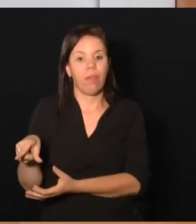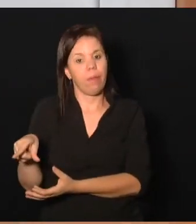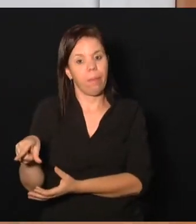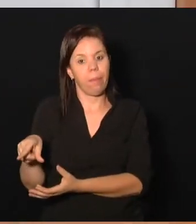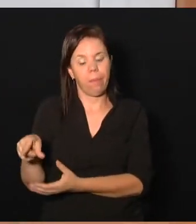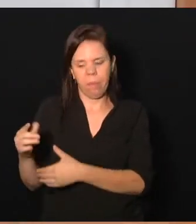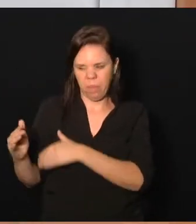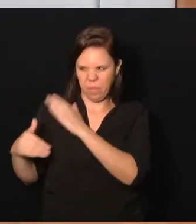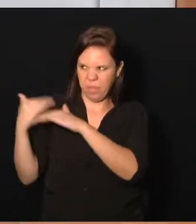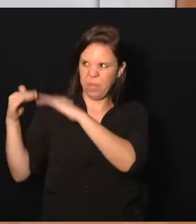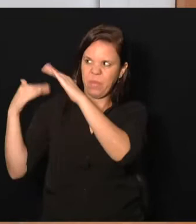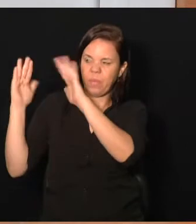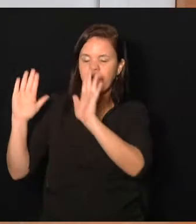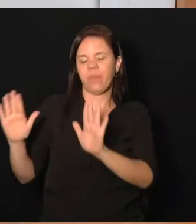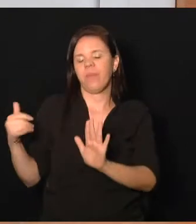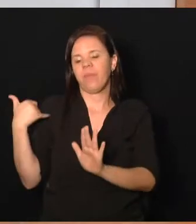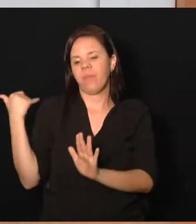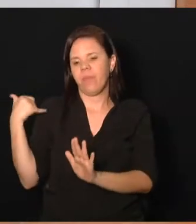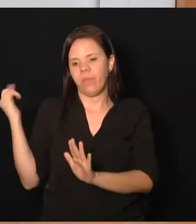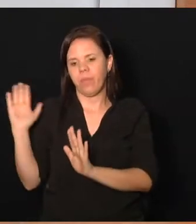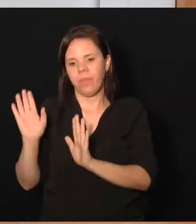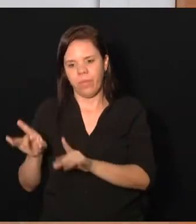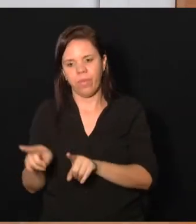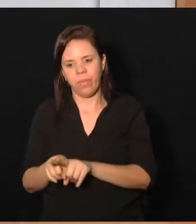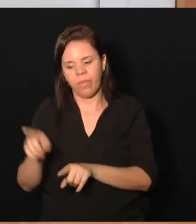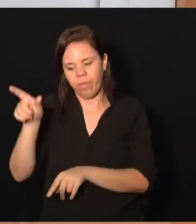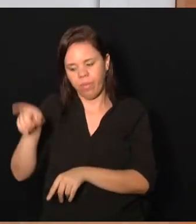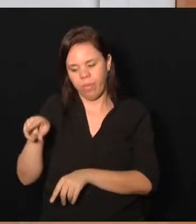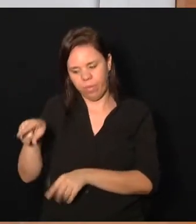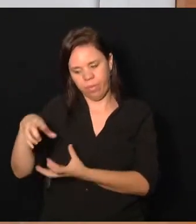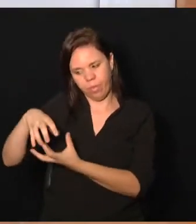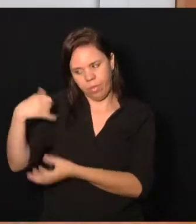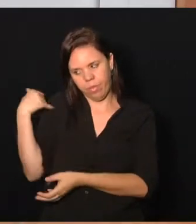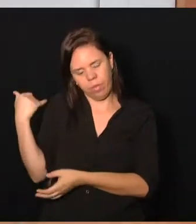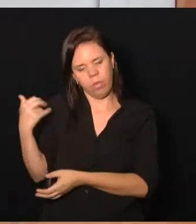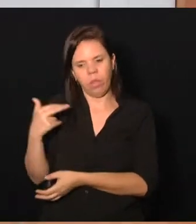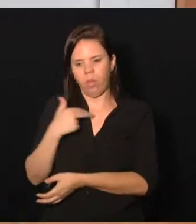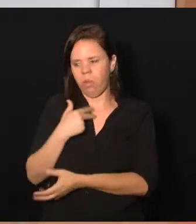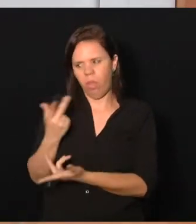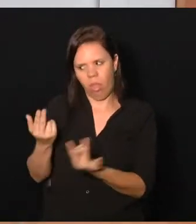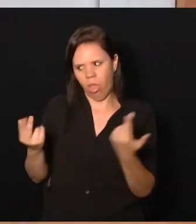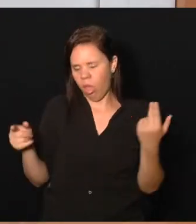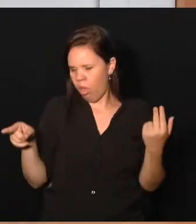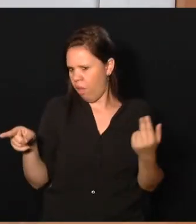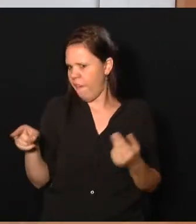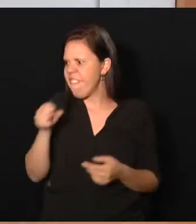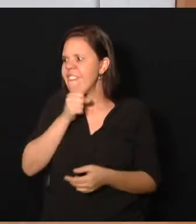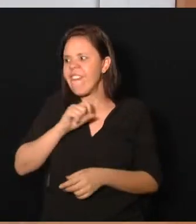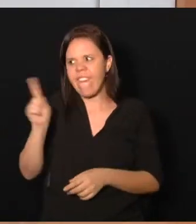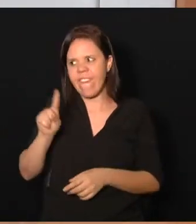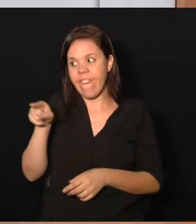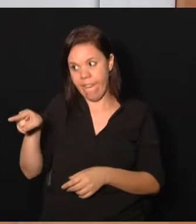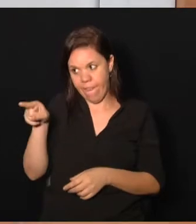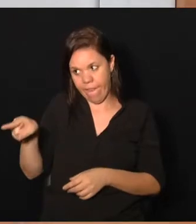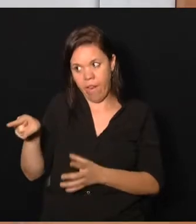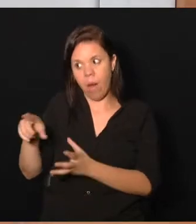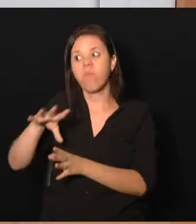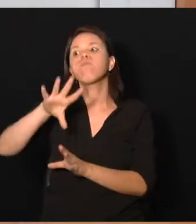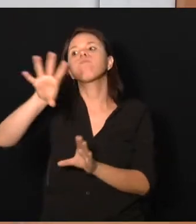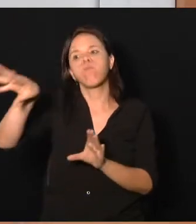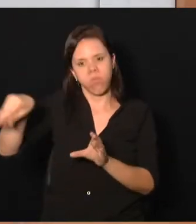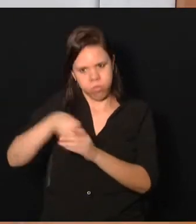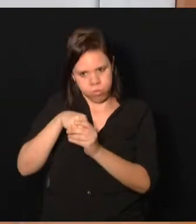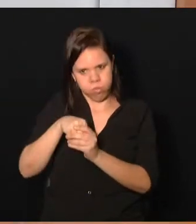o avançar da idade. Mas o idoso não pode ser tratado como velho, porque o idoso ele tem que ser